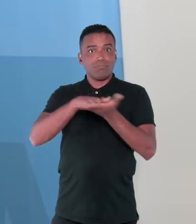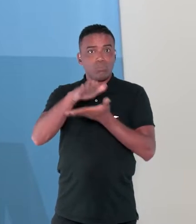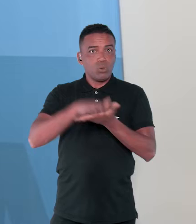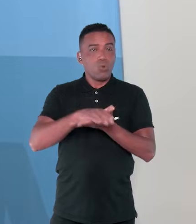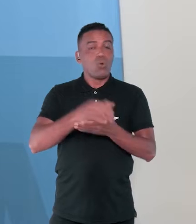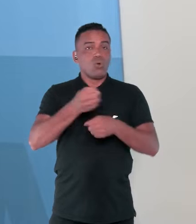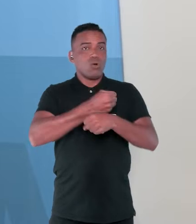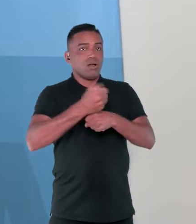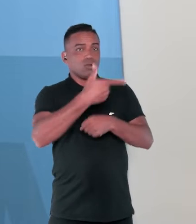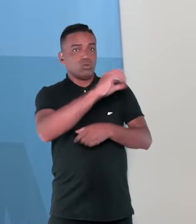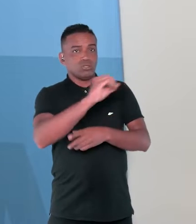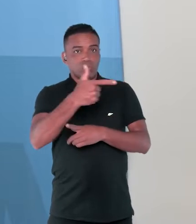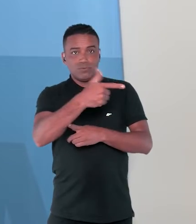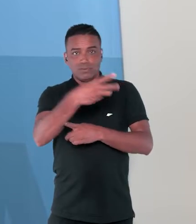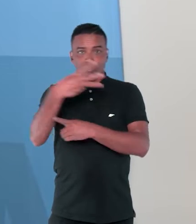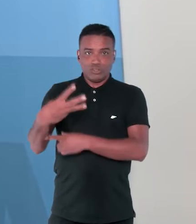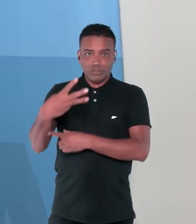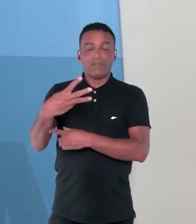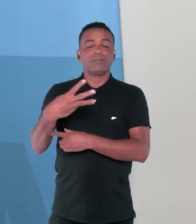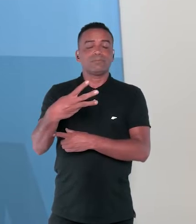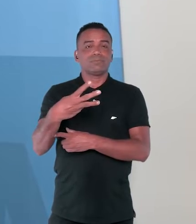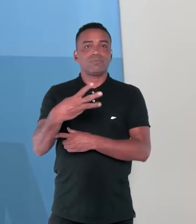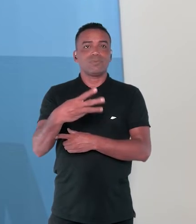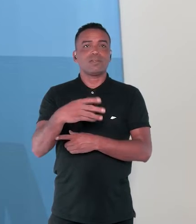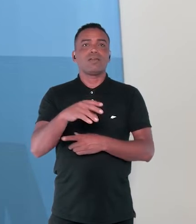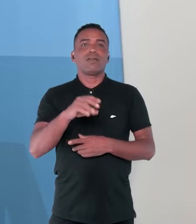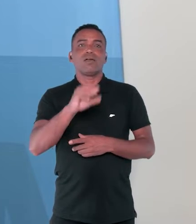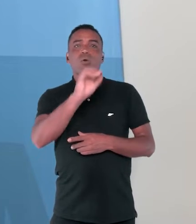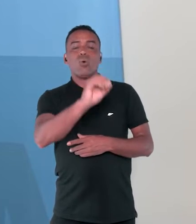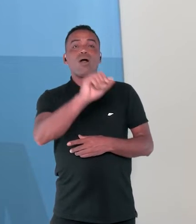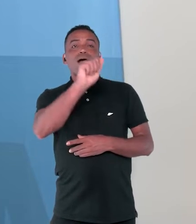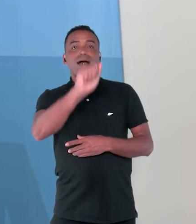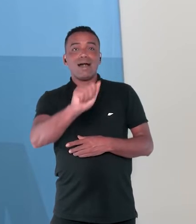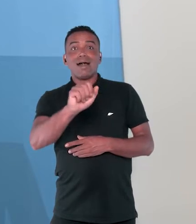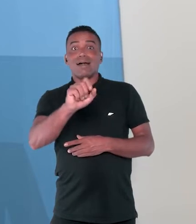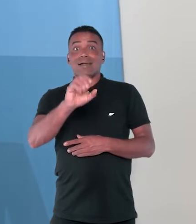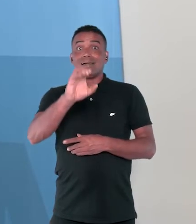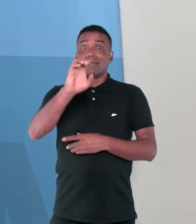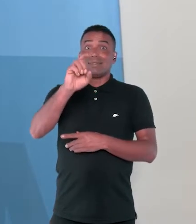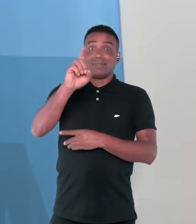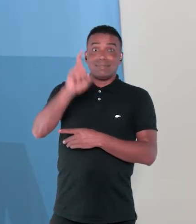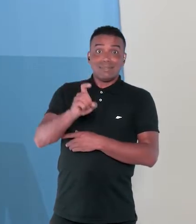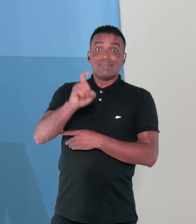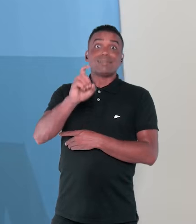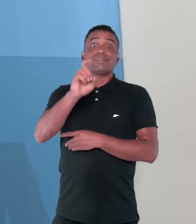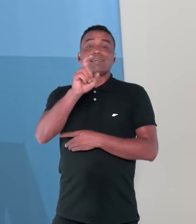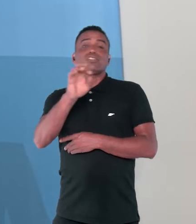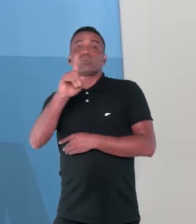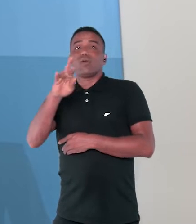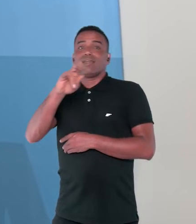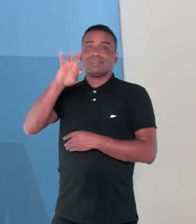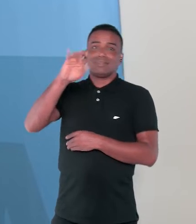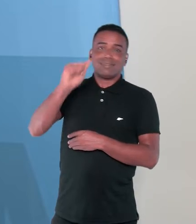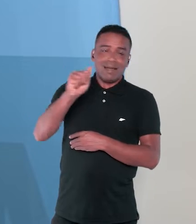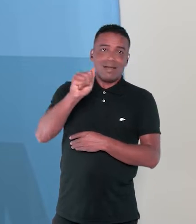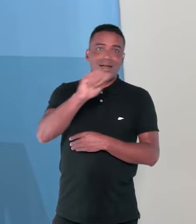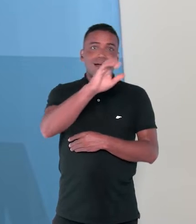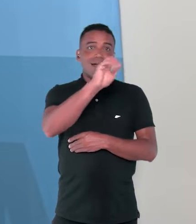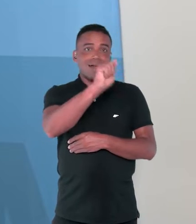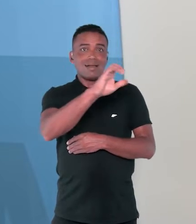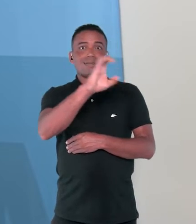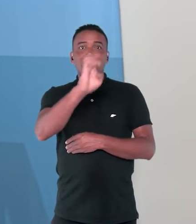lançou aqui em 2023, O Ascensorista, as histórias de um repórter, que está